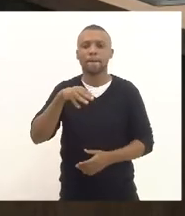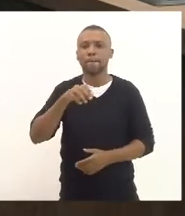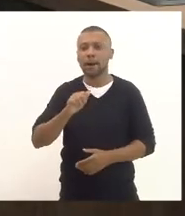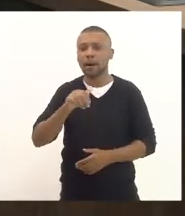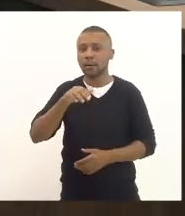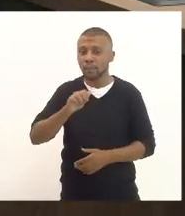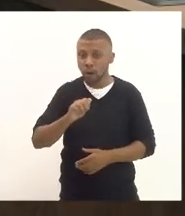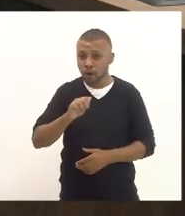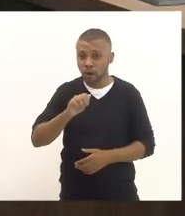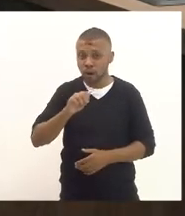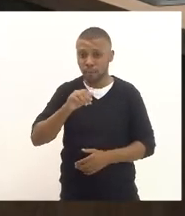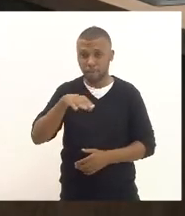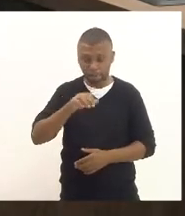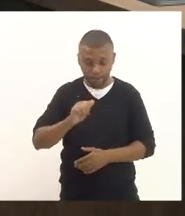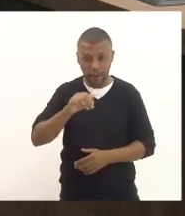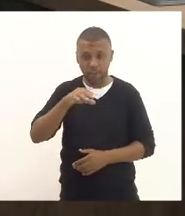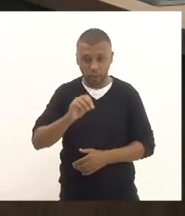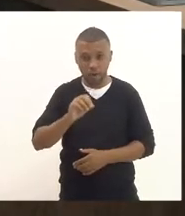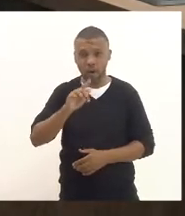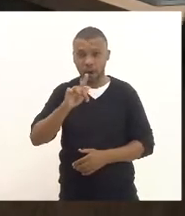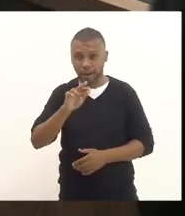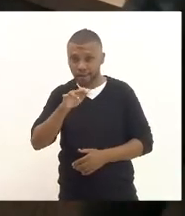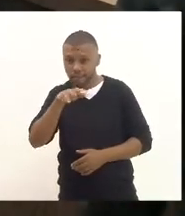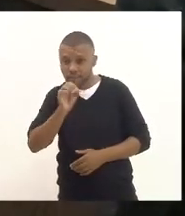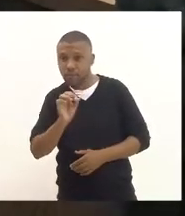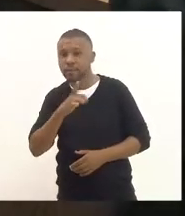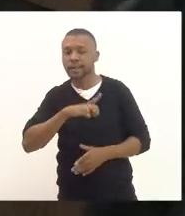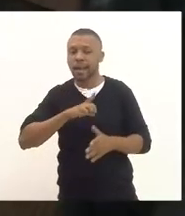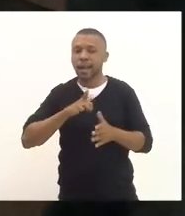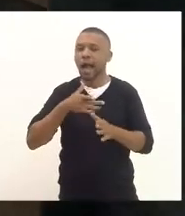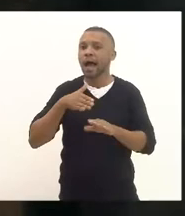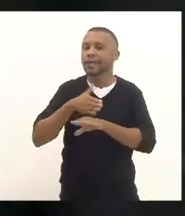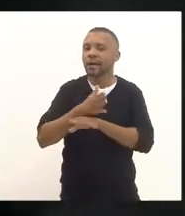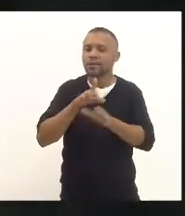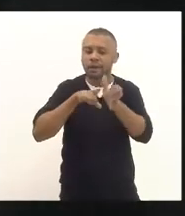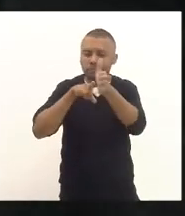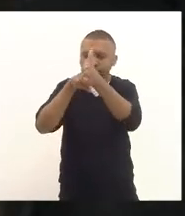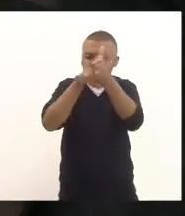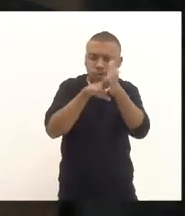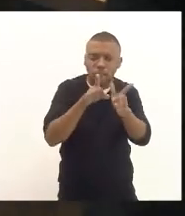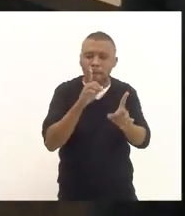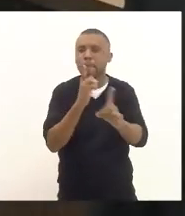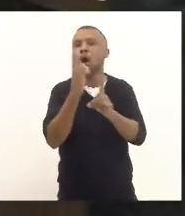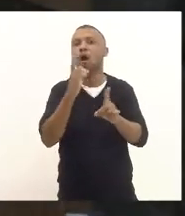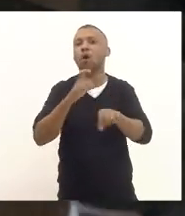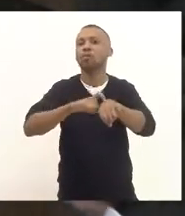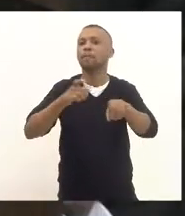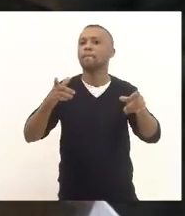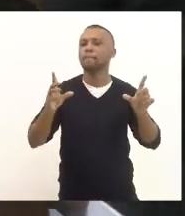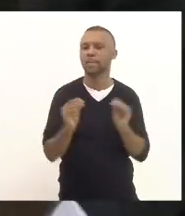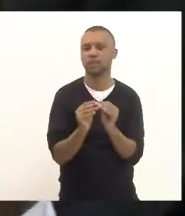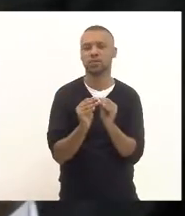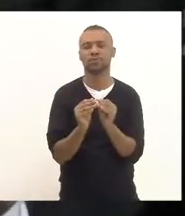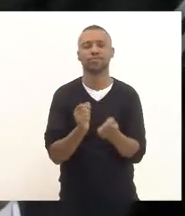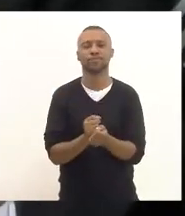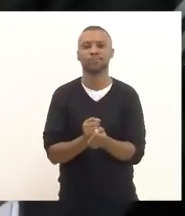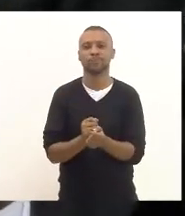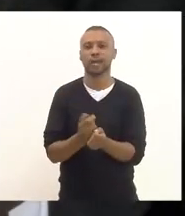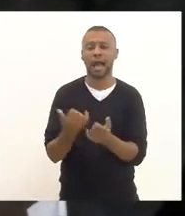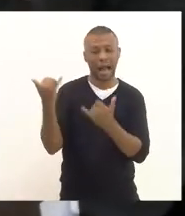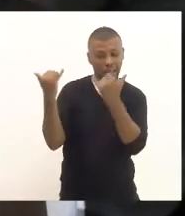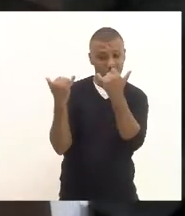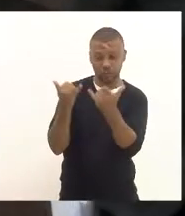proporcionam as pessoas acesso ao diagnóstico no período curto e muito mais rápido a criação de um banco de dados nesse intuito